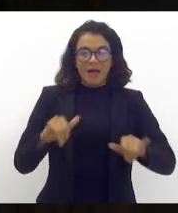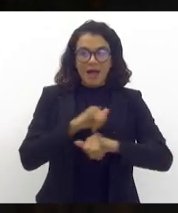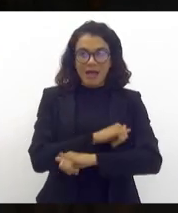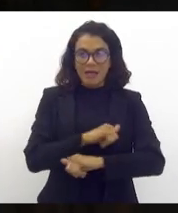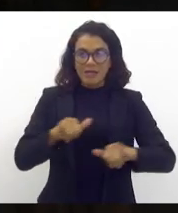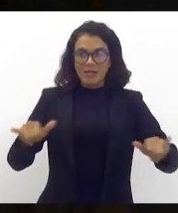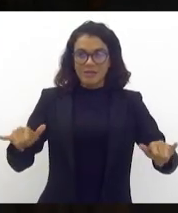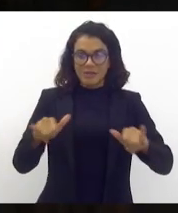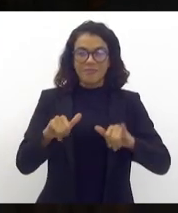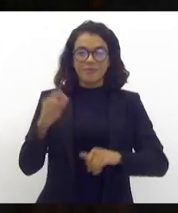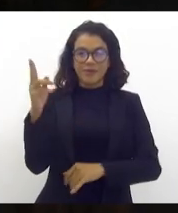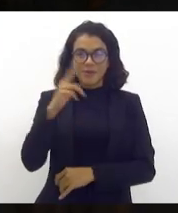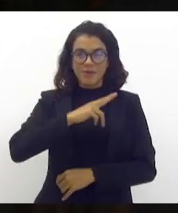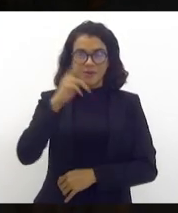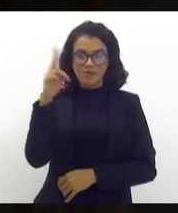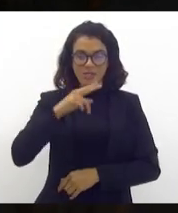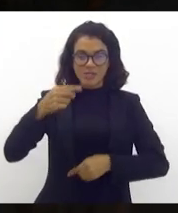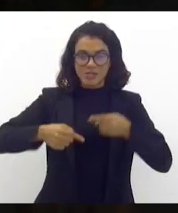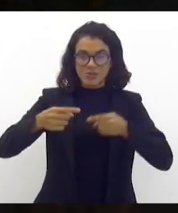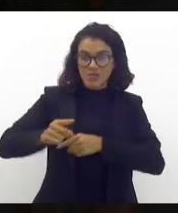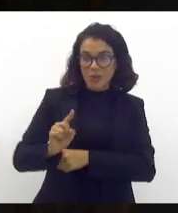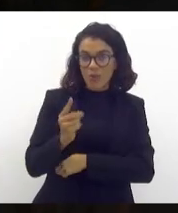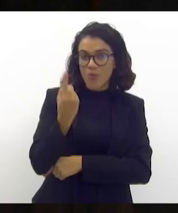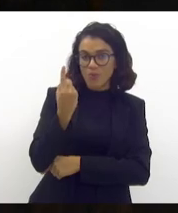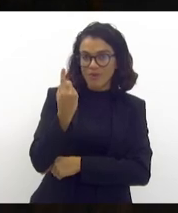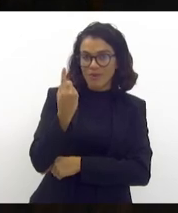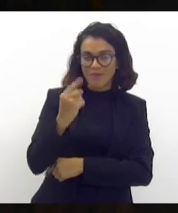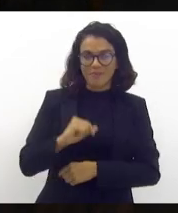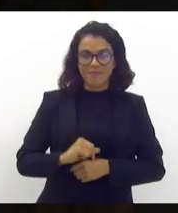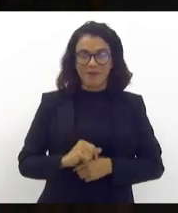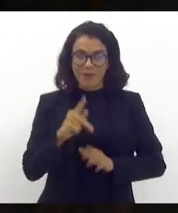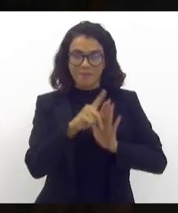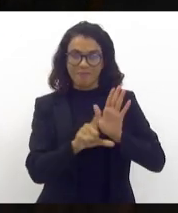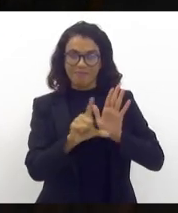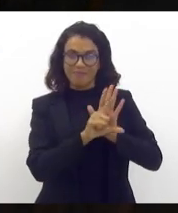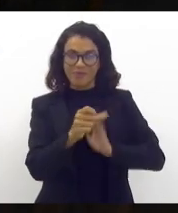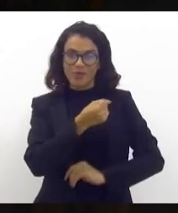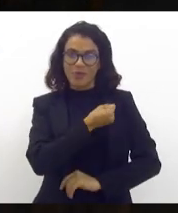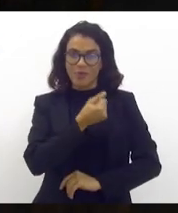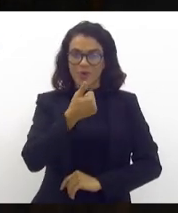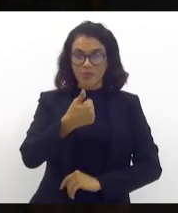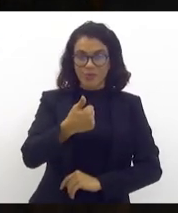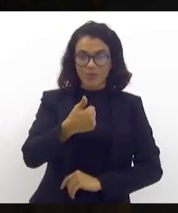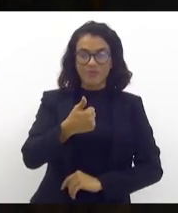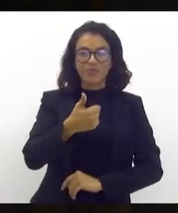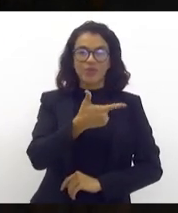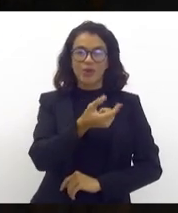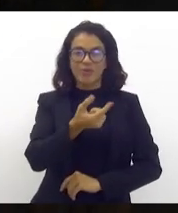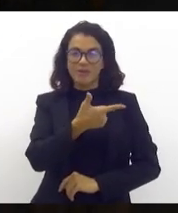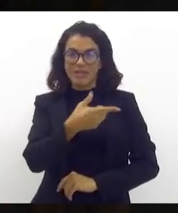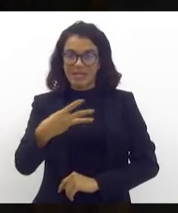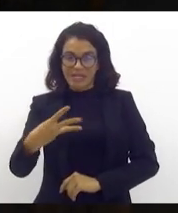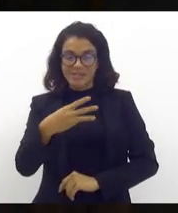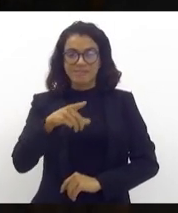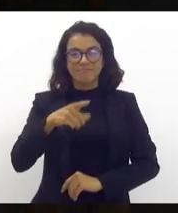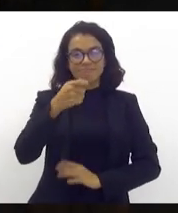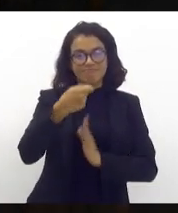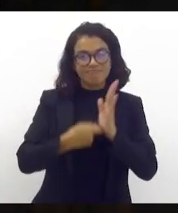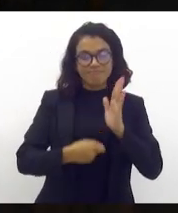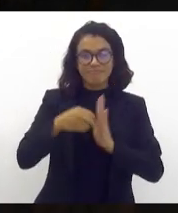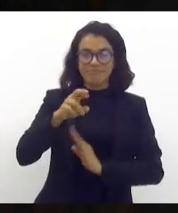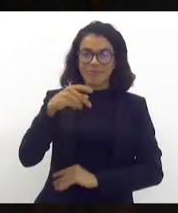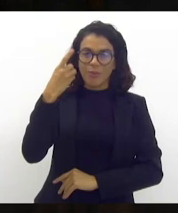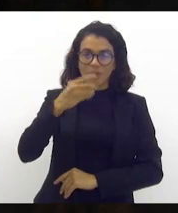Anuncio, em regime de urgência, em discussão única, projeto de lei número 1 de 2023, de autoria do deputado